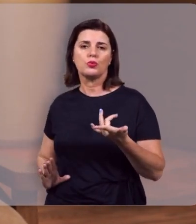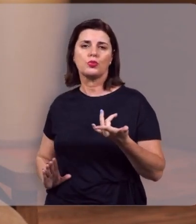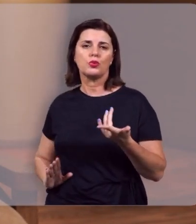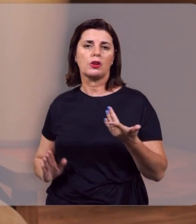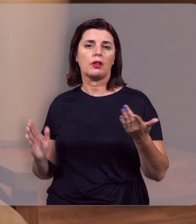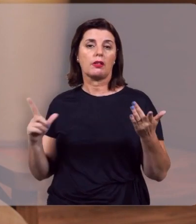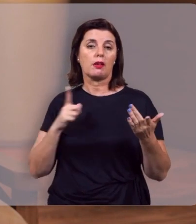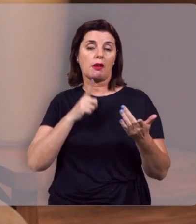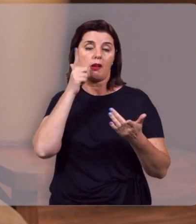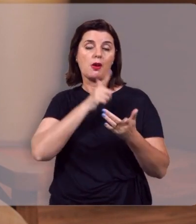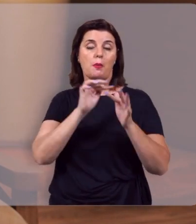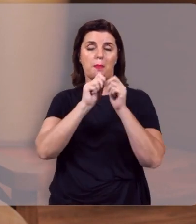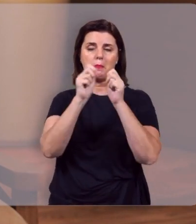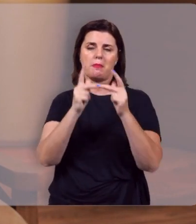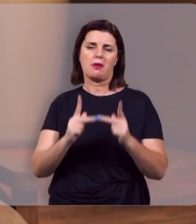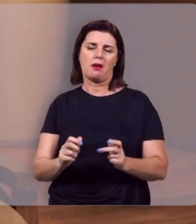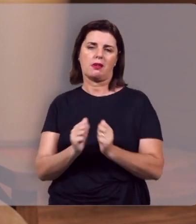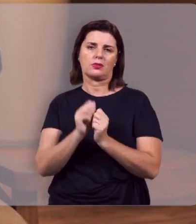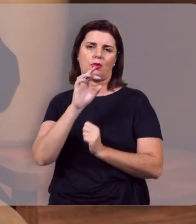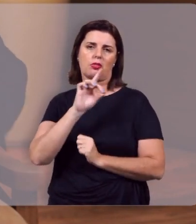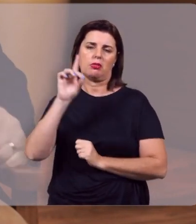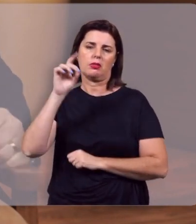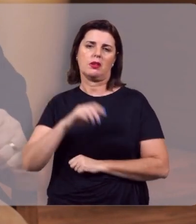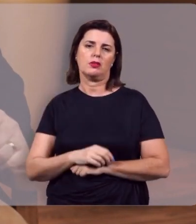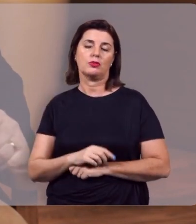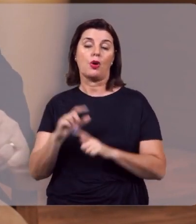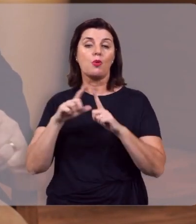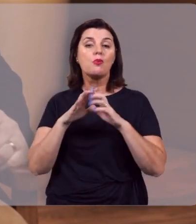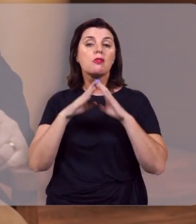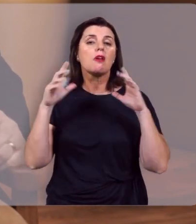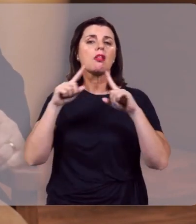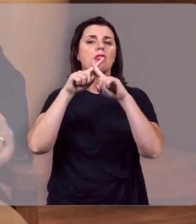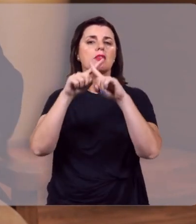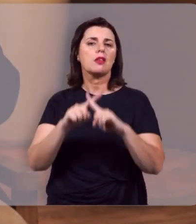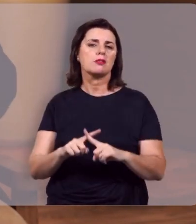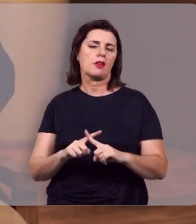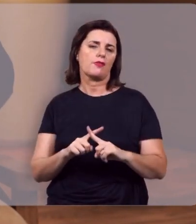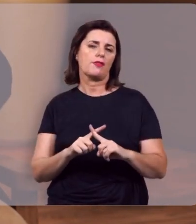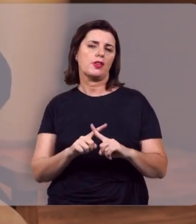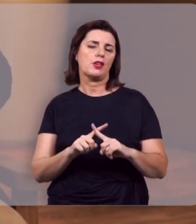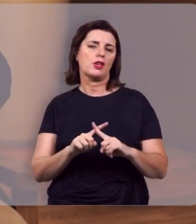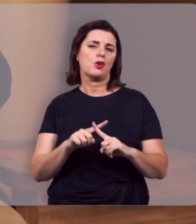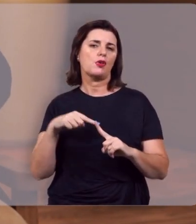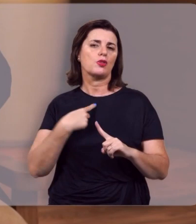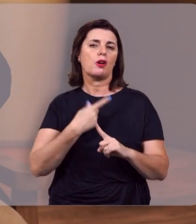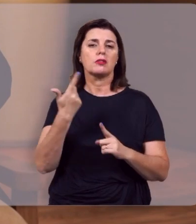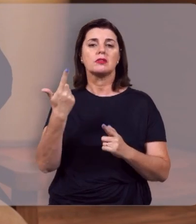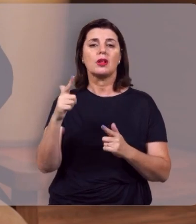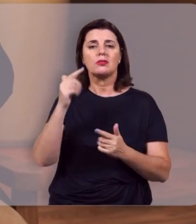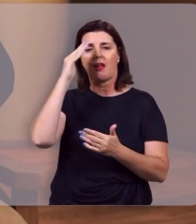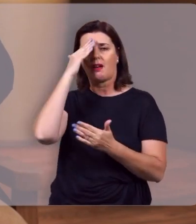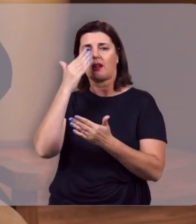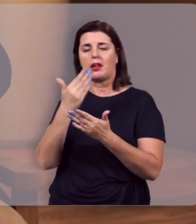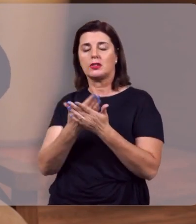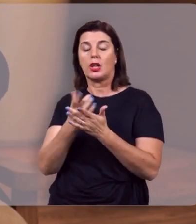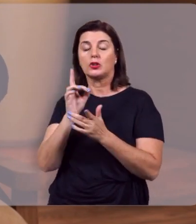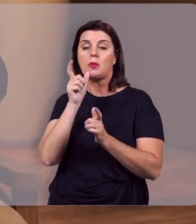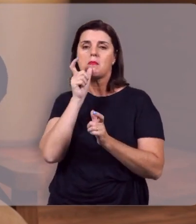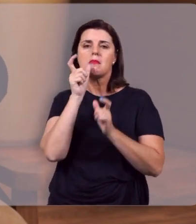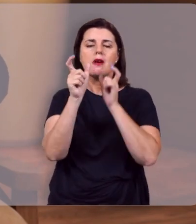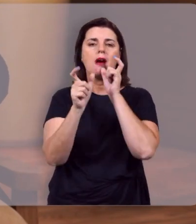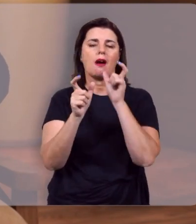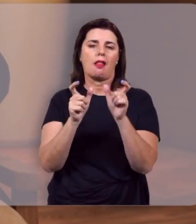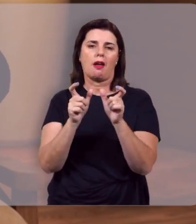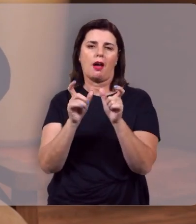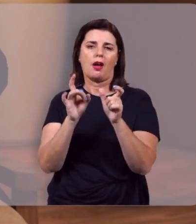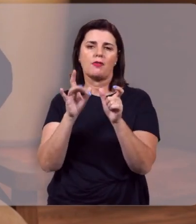temos paz com Deus. O grande desafio é nós não acreditarmos no Evangelho somente de